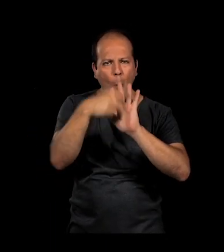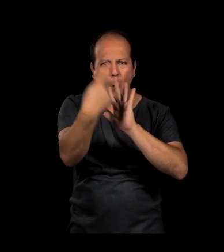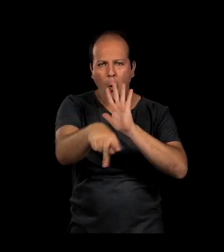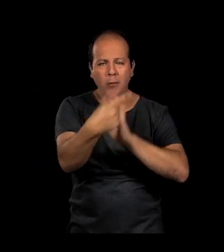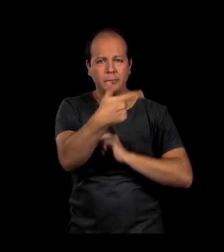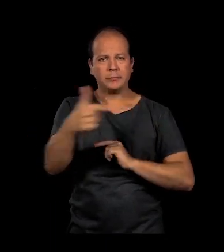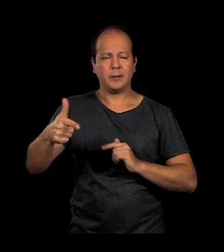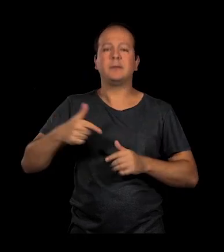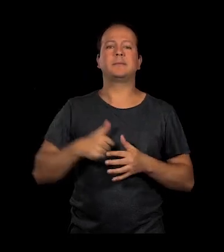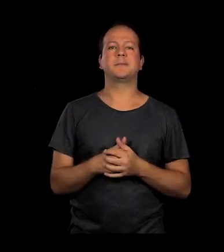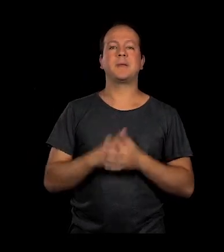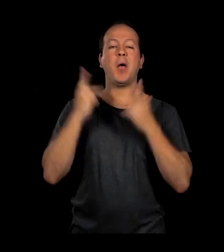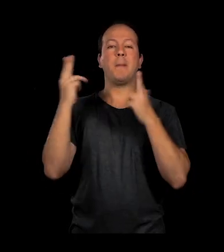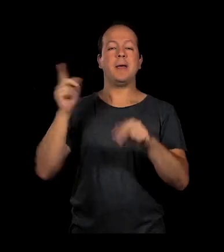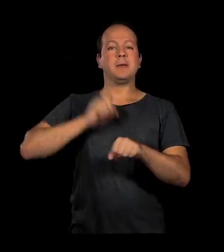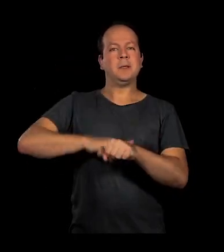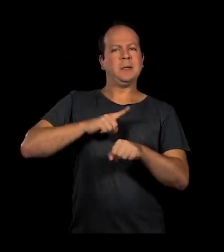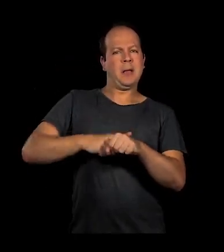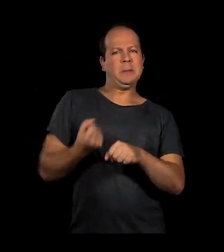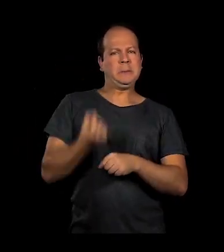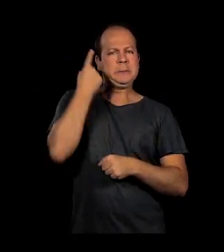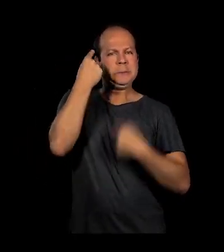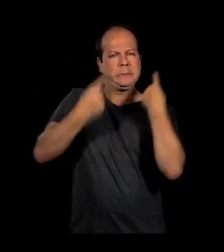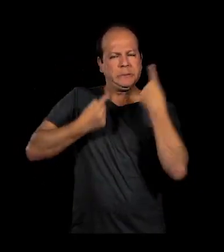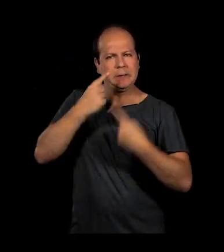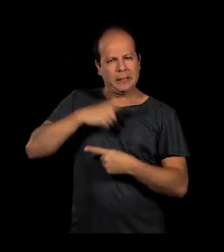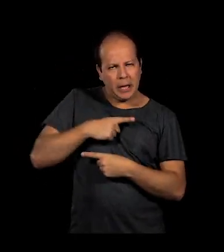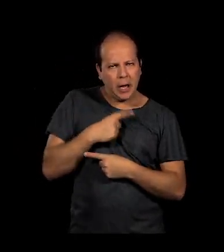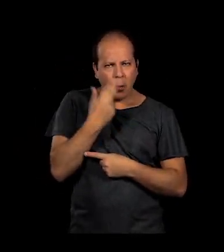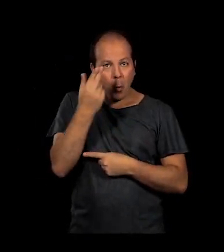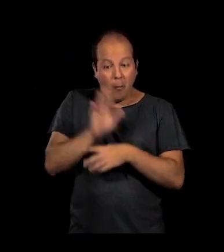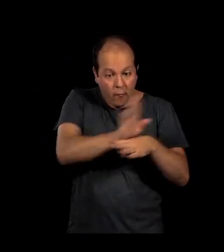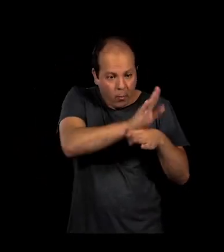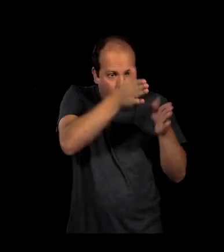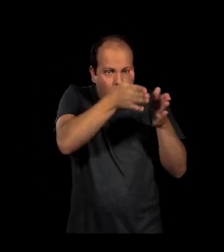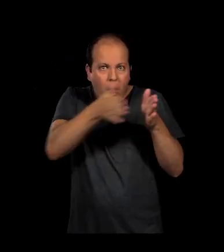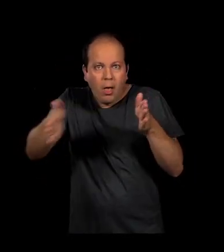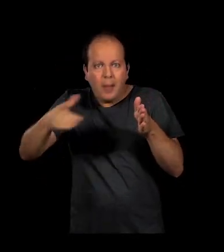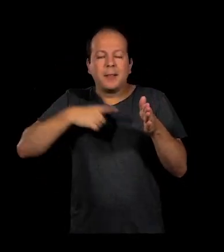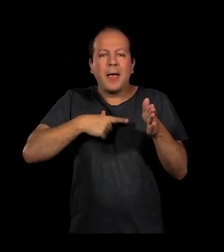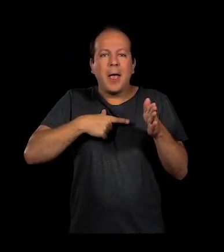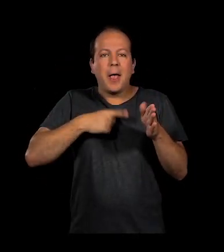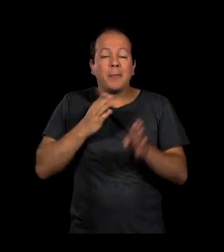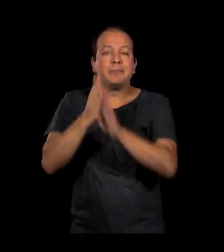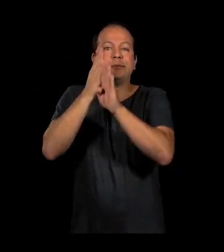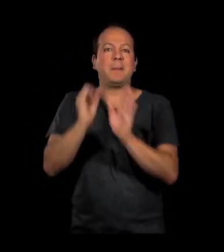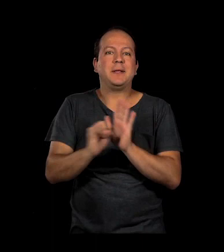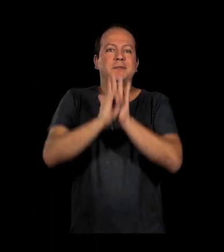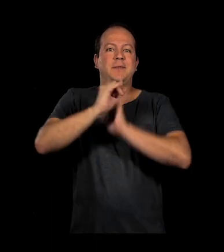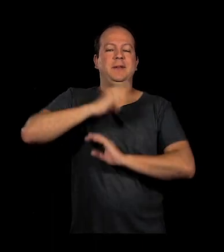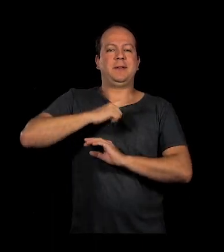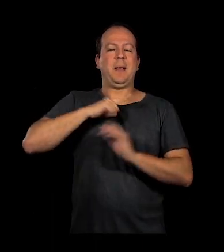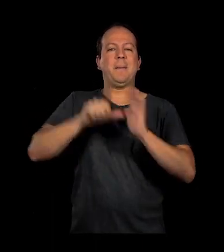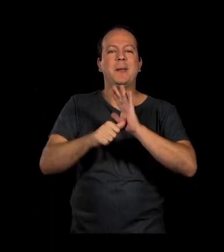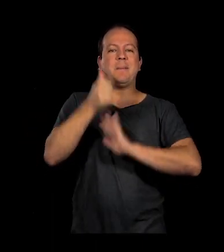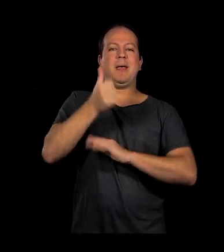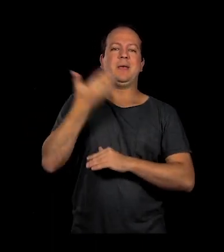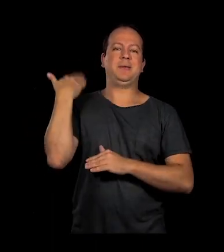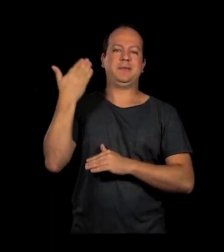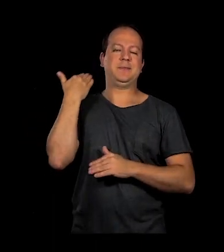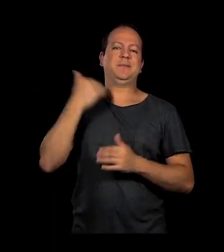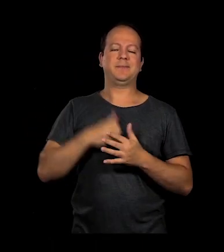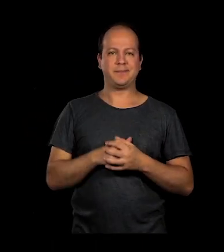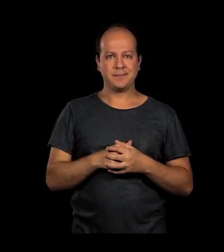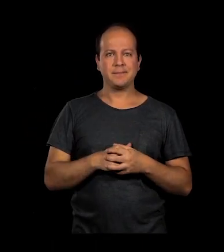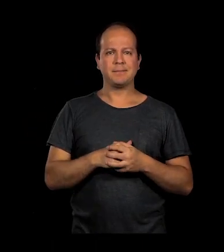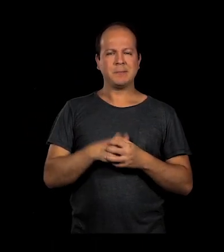e ao mesmo tempo essa carga esquizofrenia é a cara dos filmes identifica os filmes desde o primeiro filme desde que